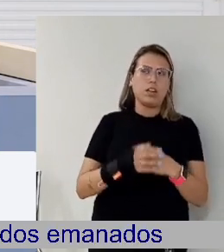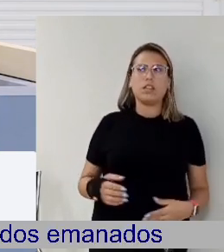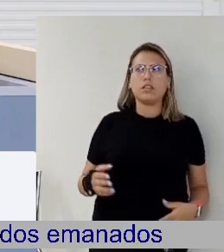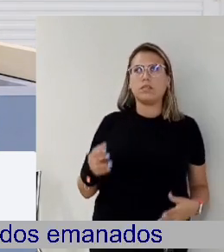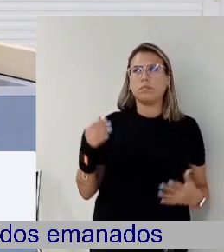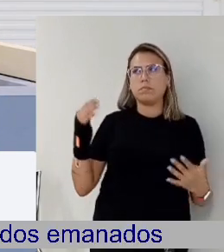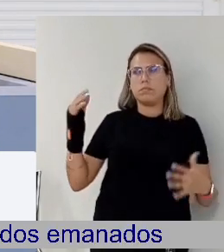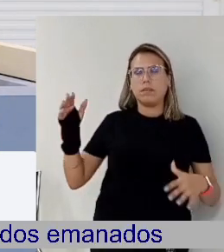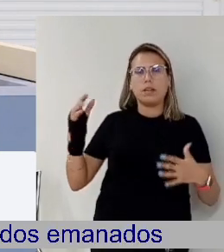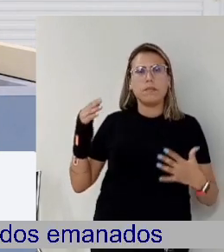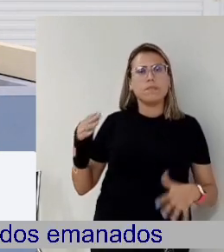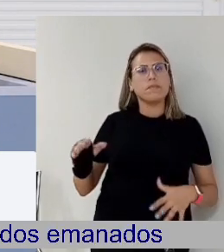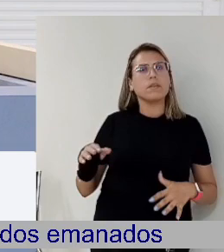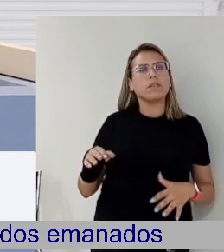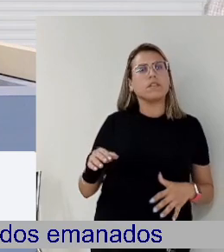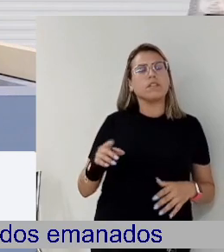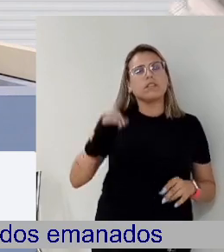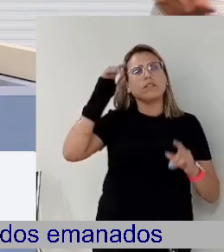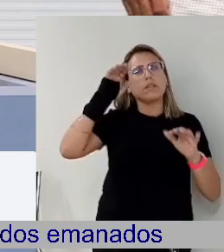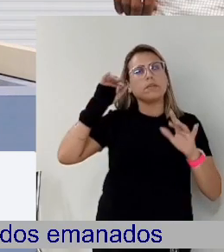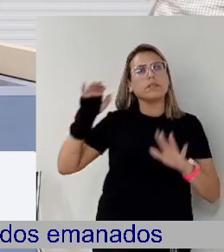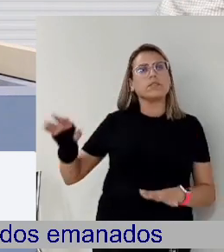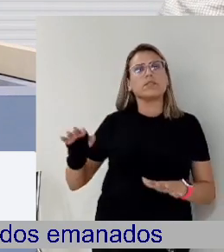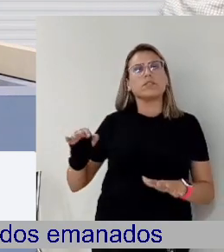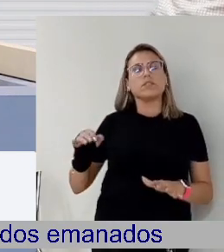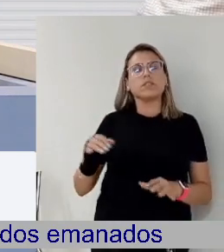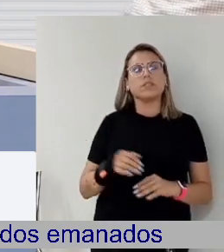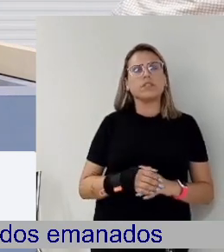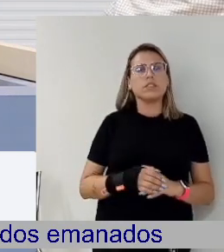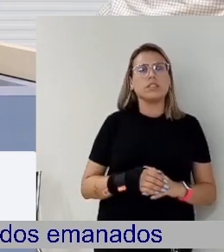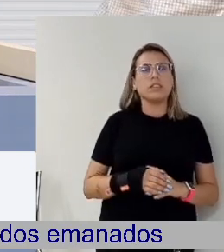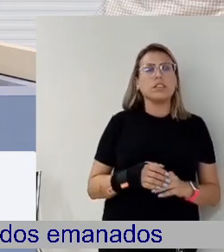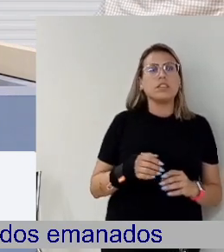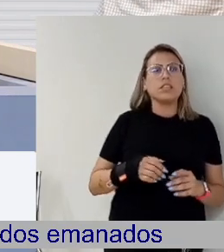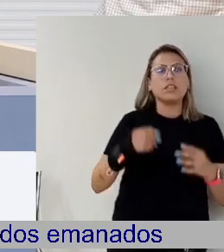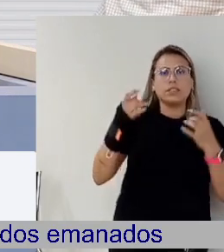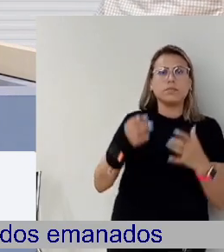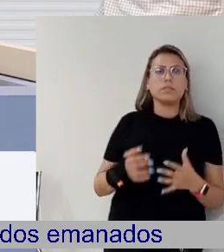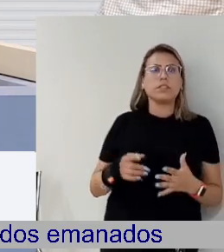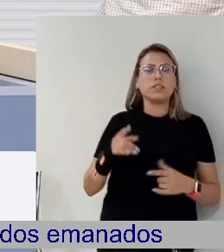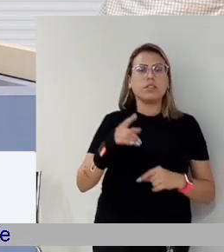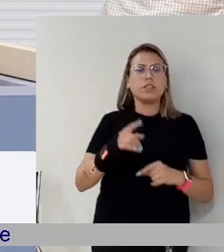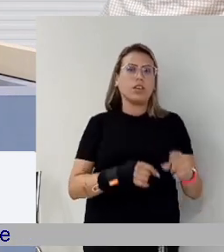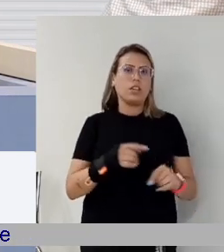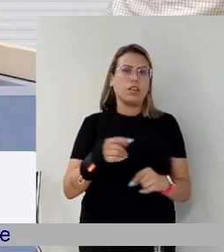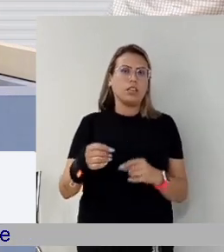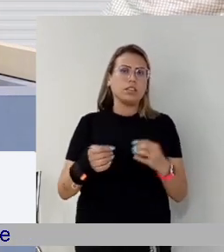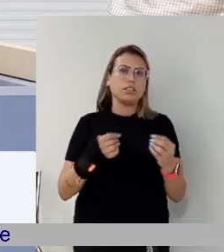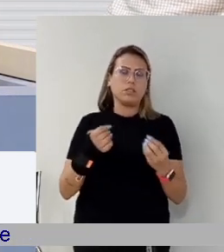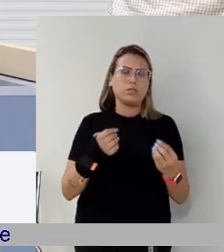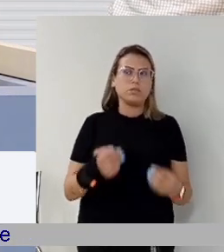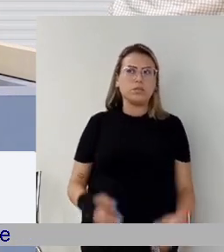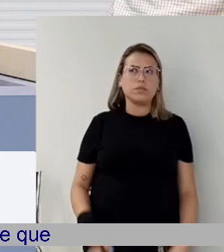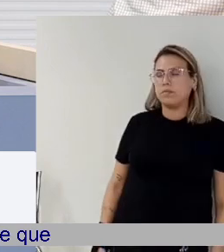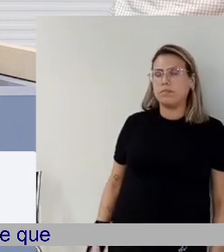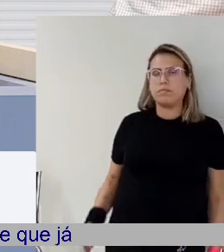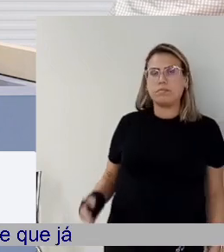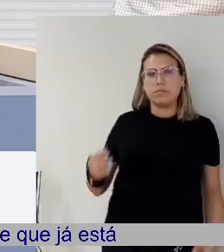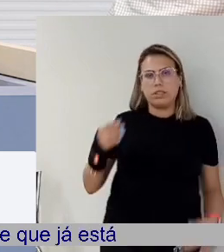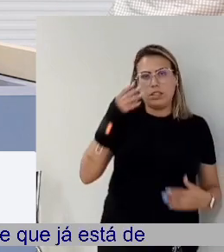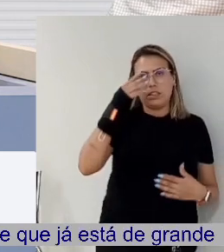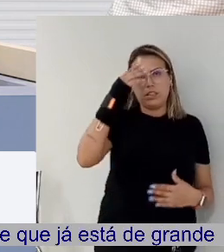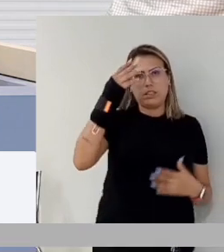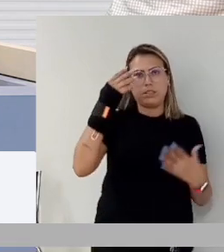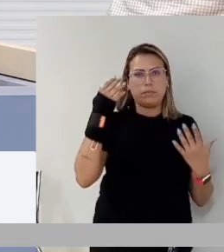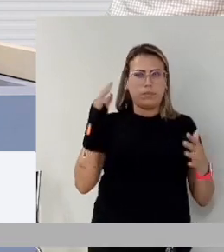Parabéns Deus abençoe e Ed Explique sobre a coleta de vidros como é que está tá bom Obrigada e parabéns pelo